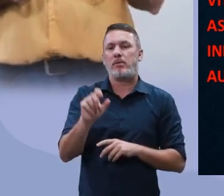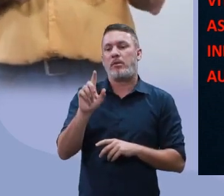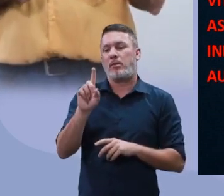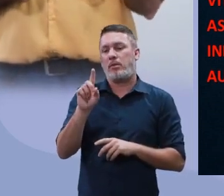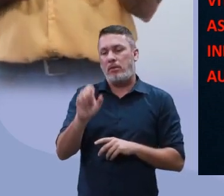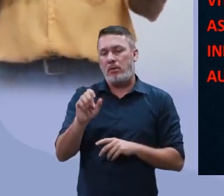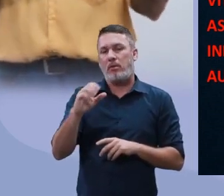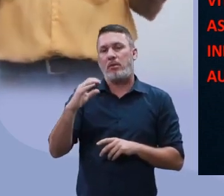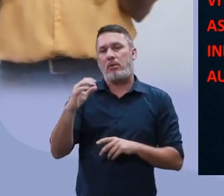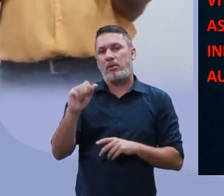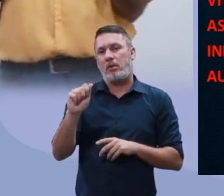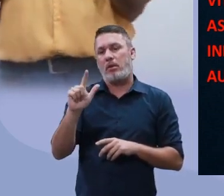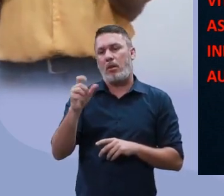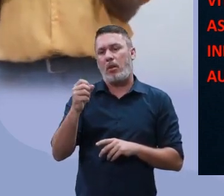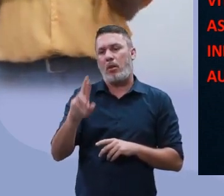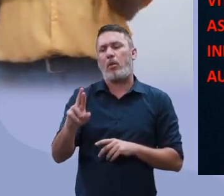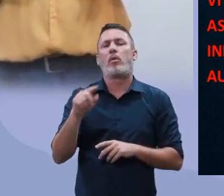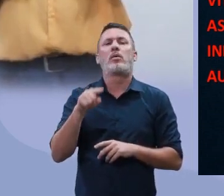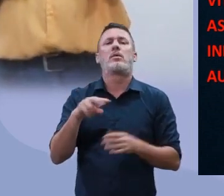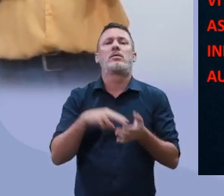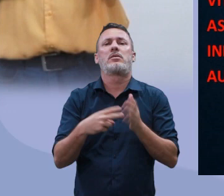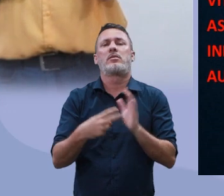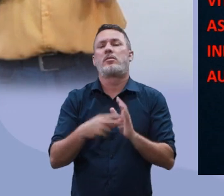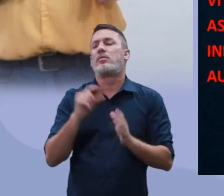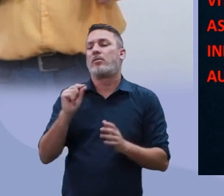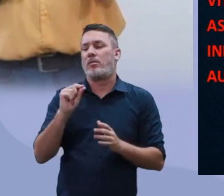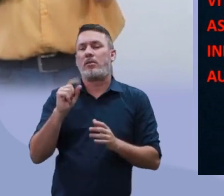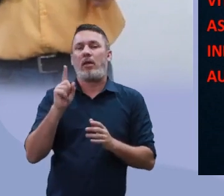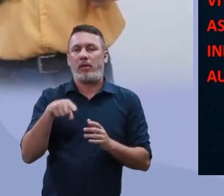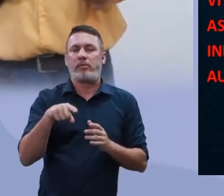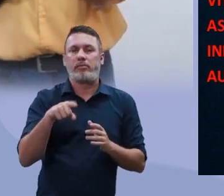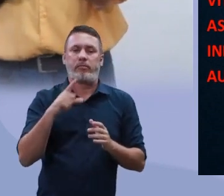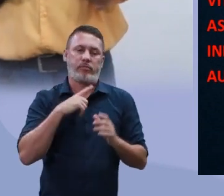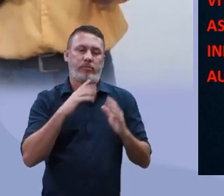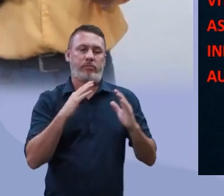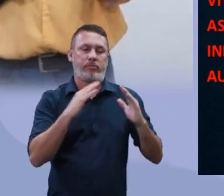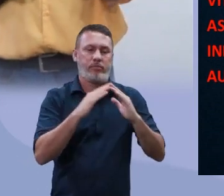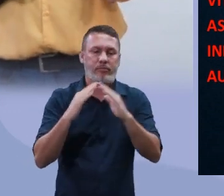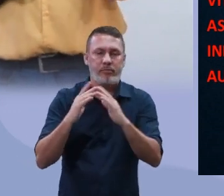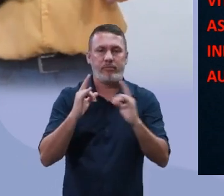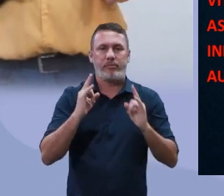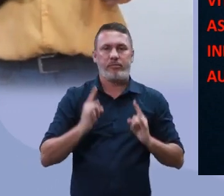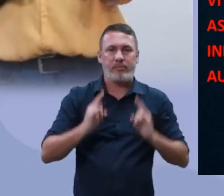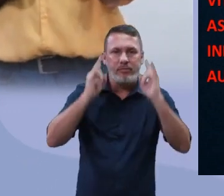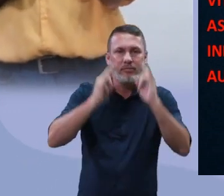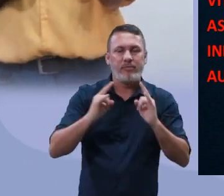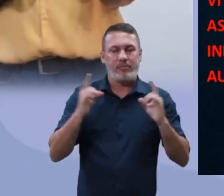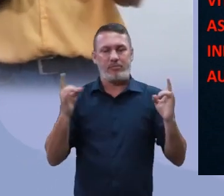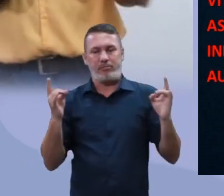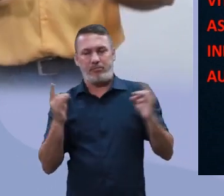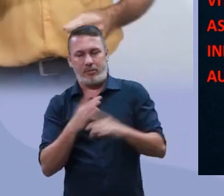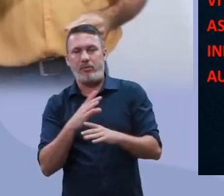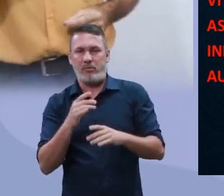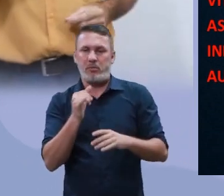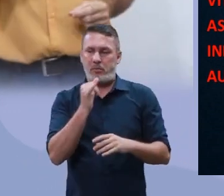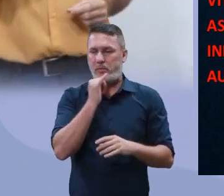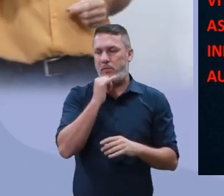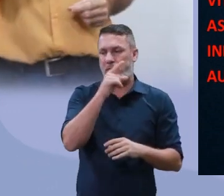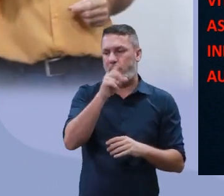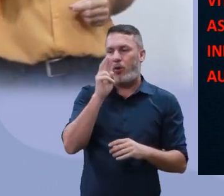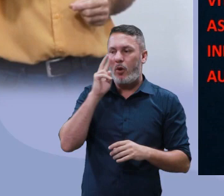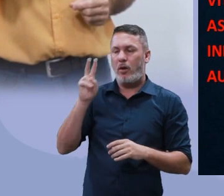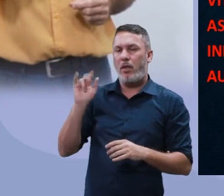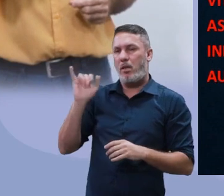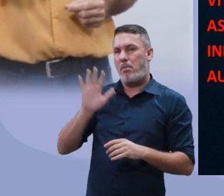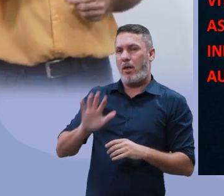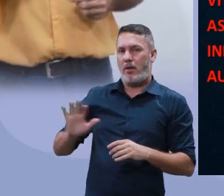na realidade, é quando você tem, teoricamente, um núcleo urbano, uma área urbanizada. Se vocês derem uma olhada,